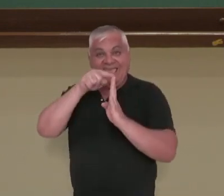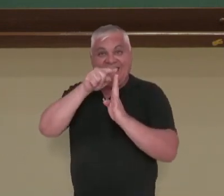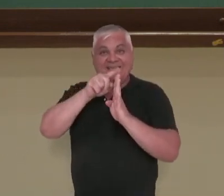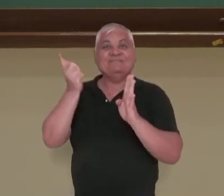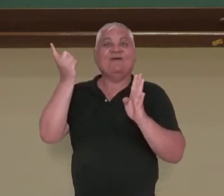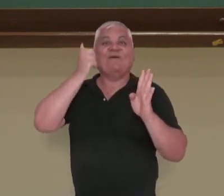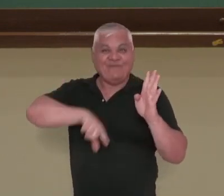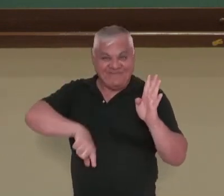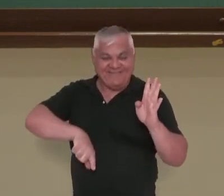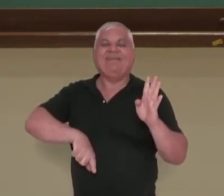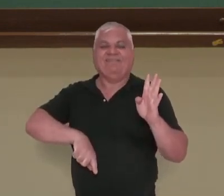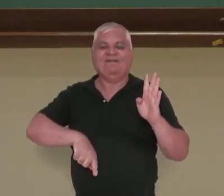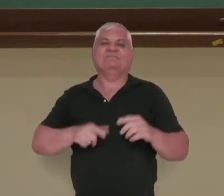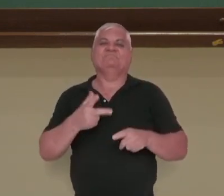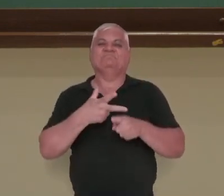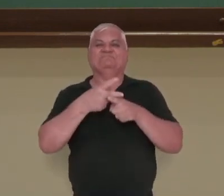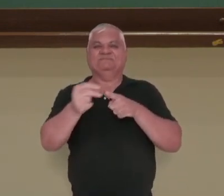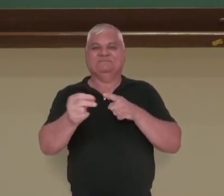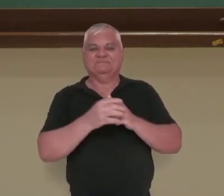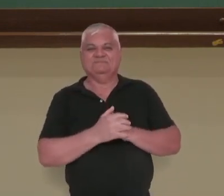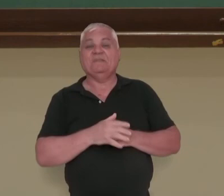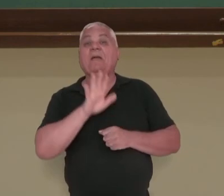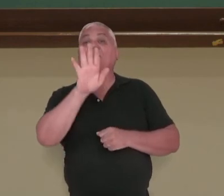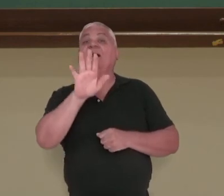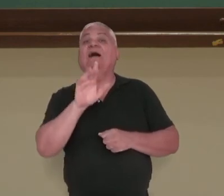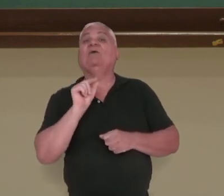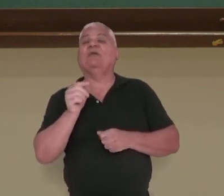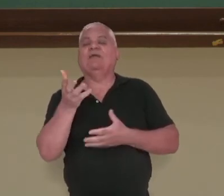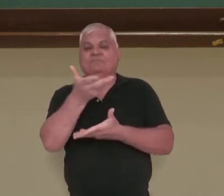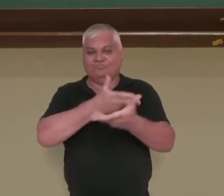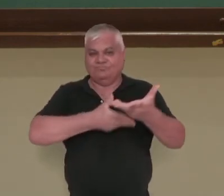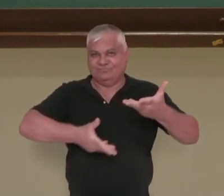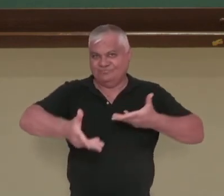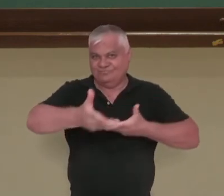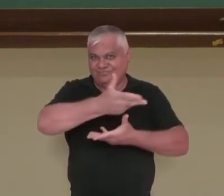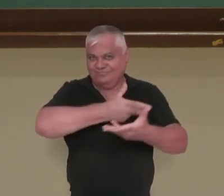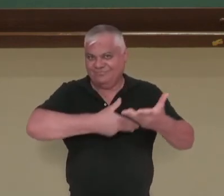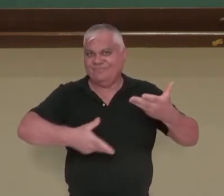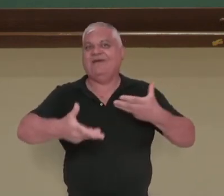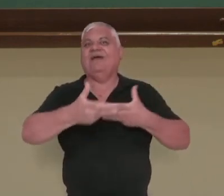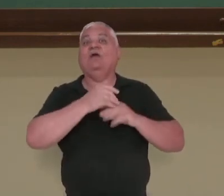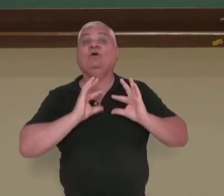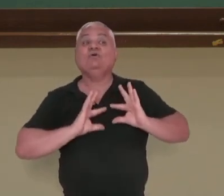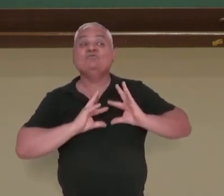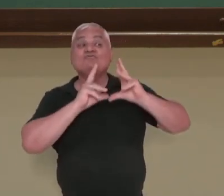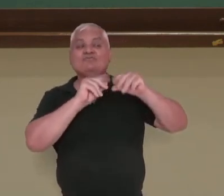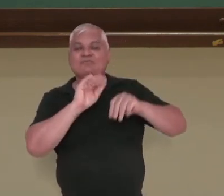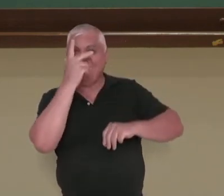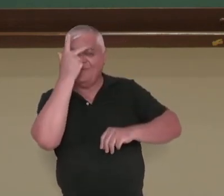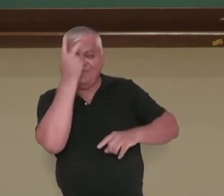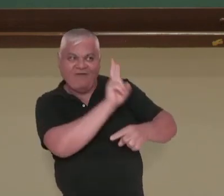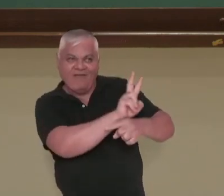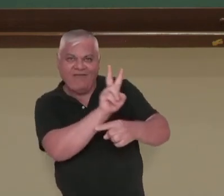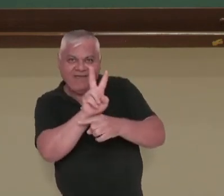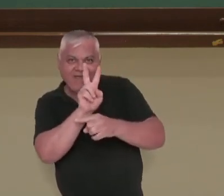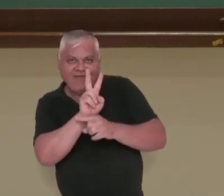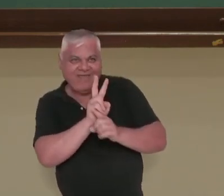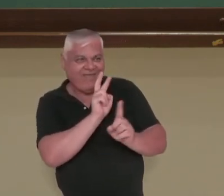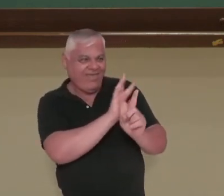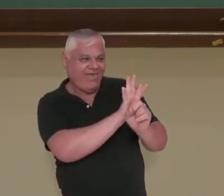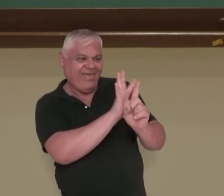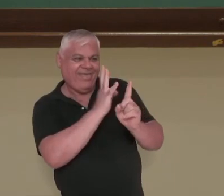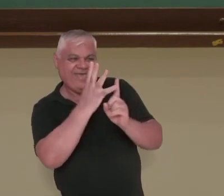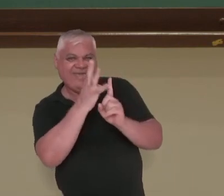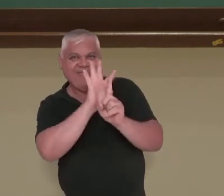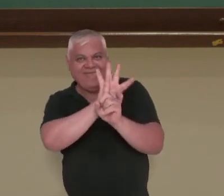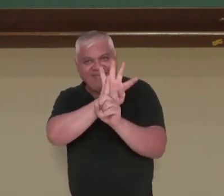ganhou o jogo. Mas, enquanto isso, nós temos o semi-cooperativo. É o resto da fila contribuindo para proteger a colega